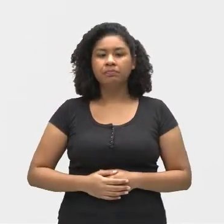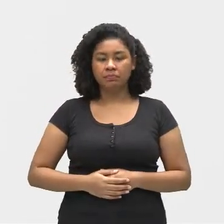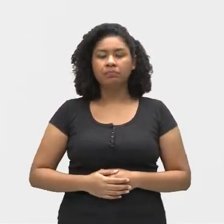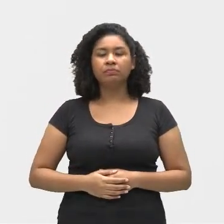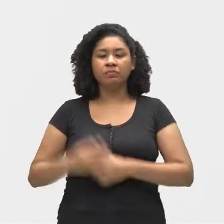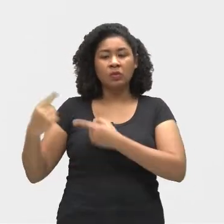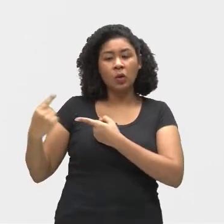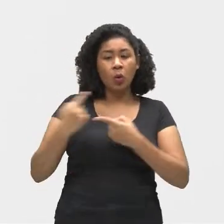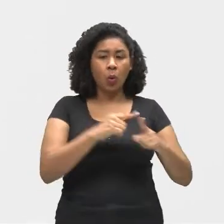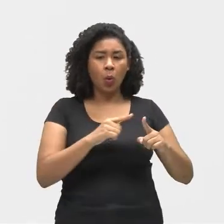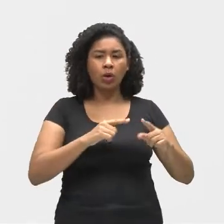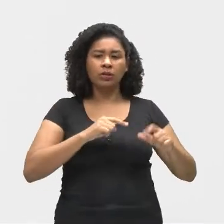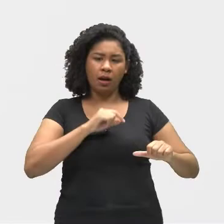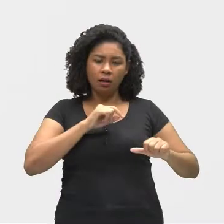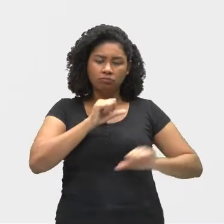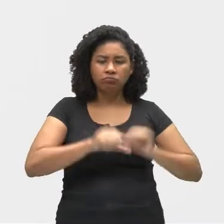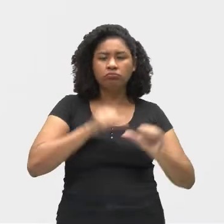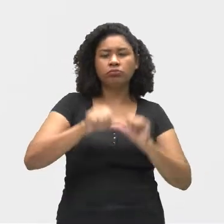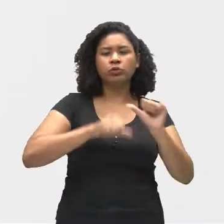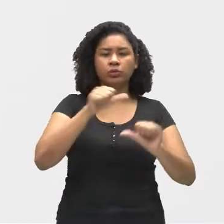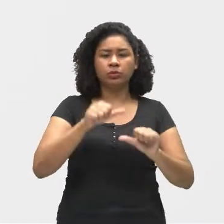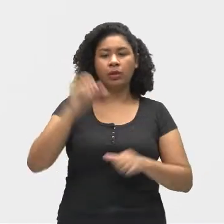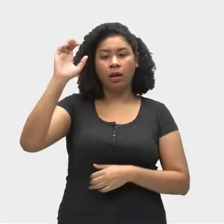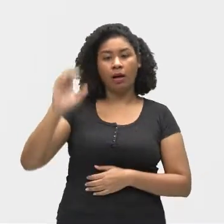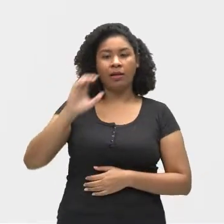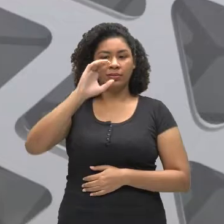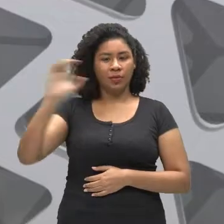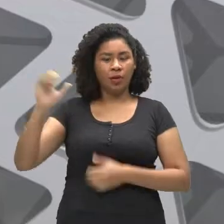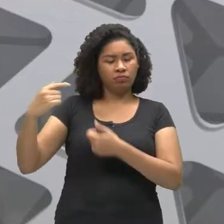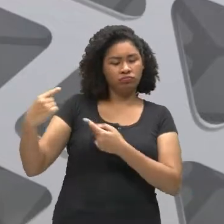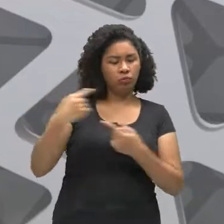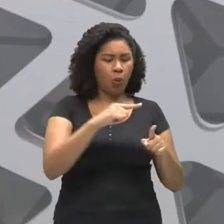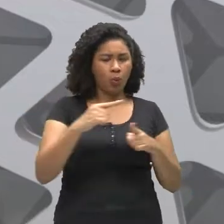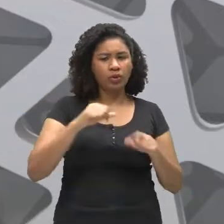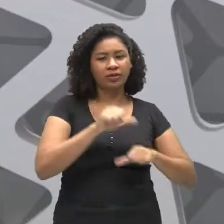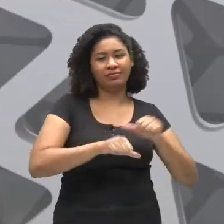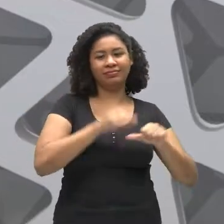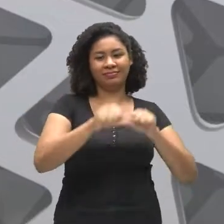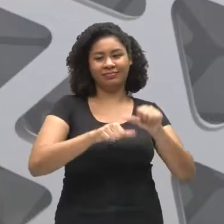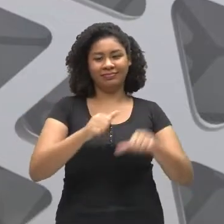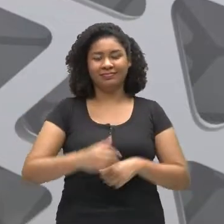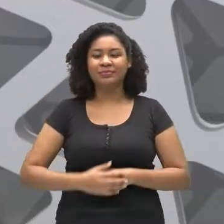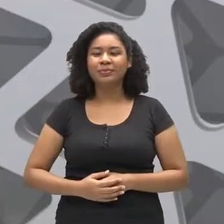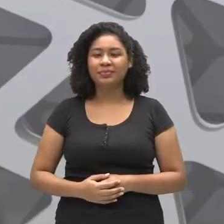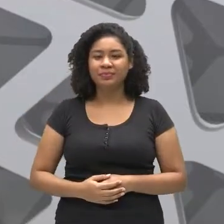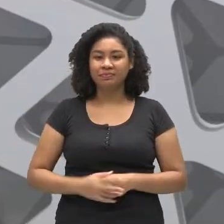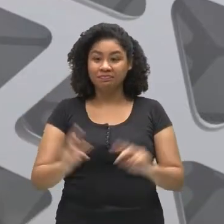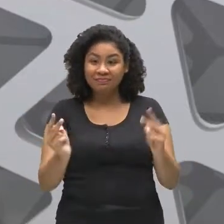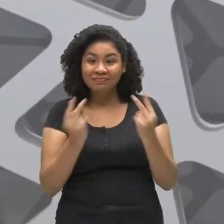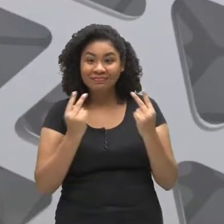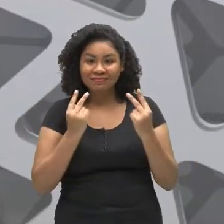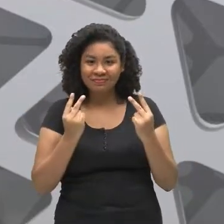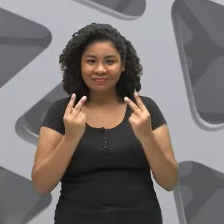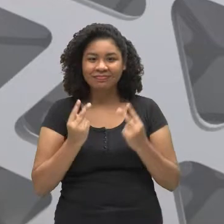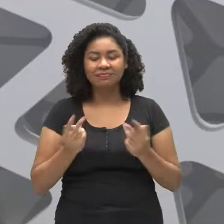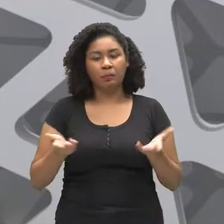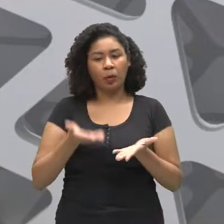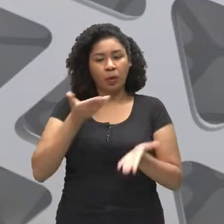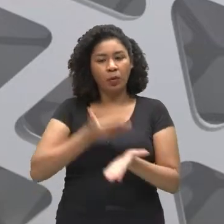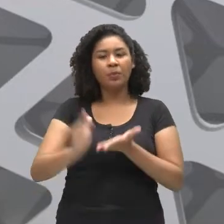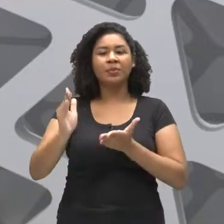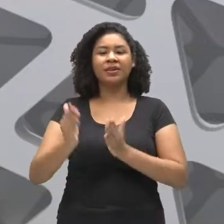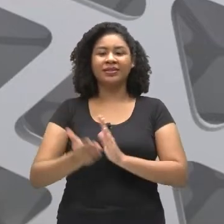contra-reforma, reação da Igreja Católica. Então, olha aqui para a professora. Vou só chamar aquela vinhetinha para darmos início à nossa